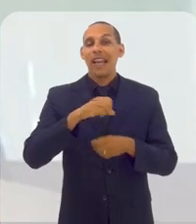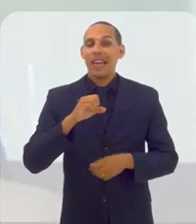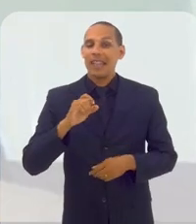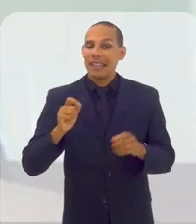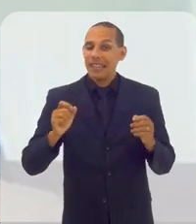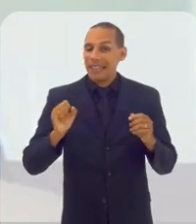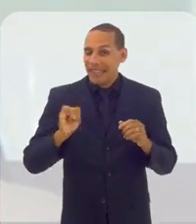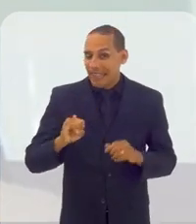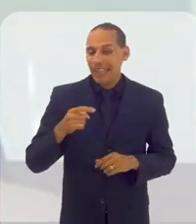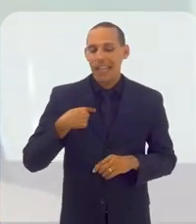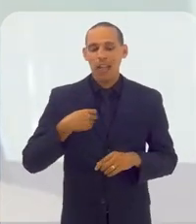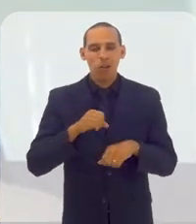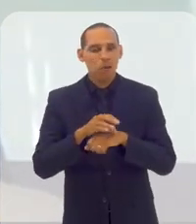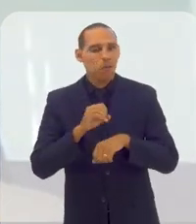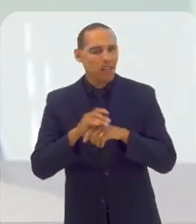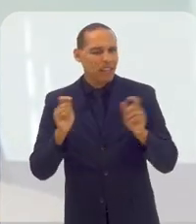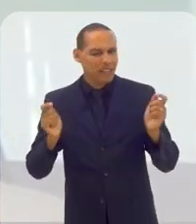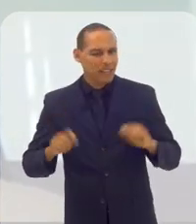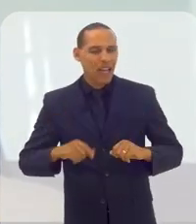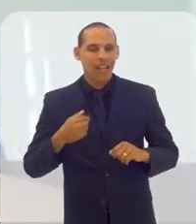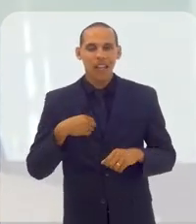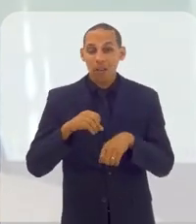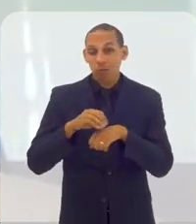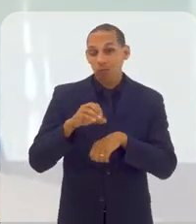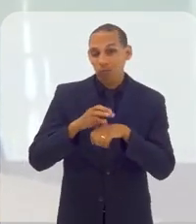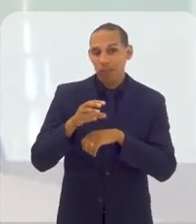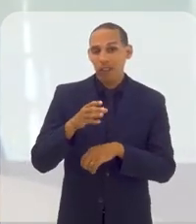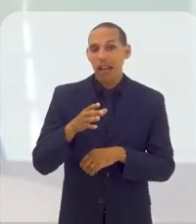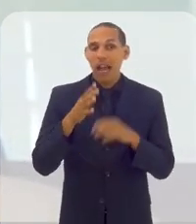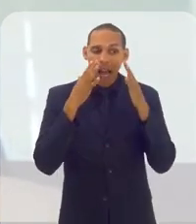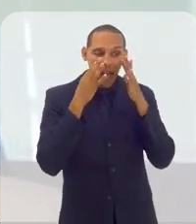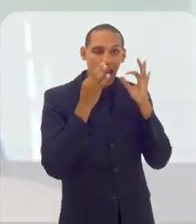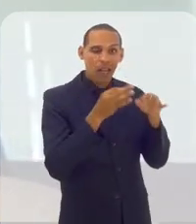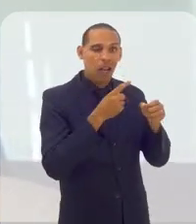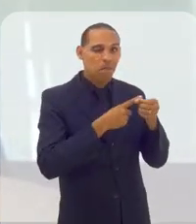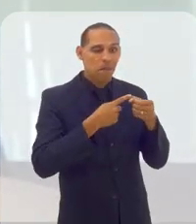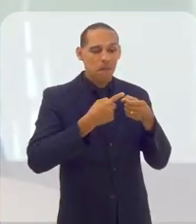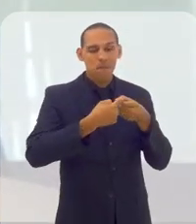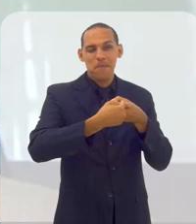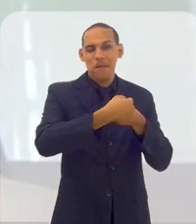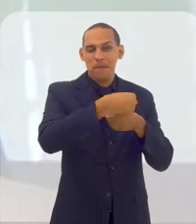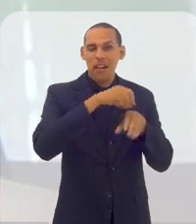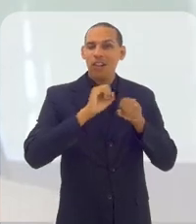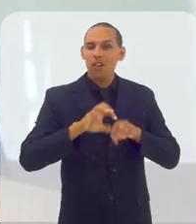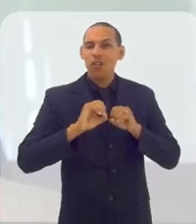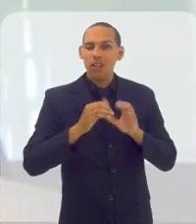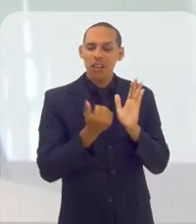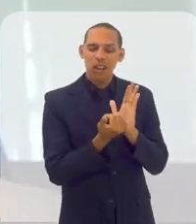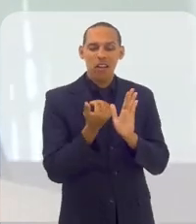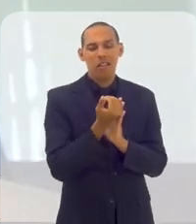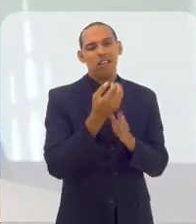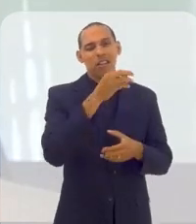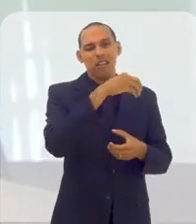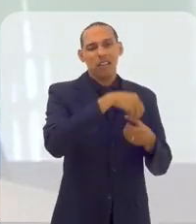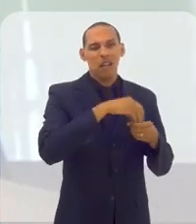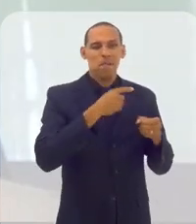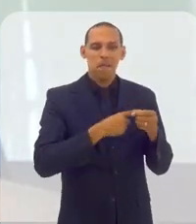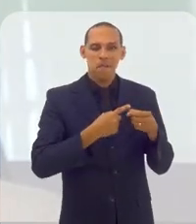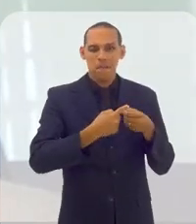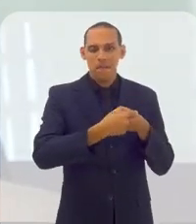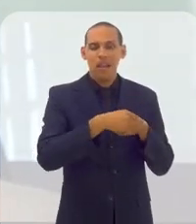deixar um recado deixaria um recado para atenção com o interior interiorização da educação né